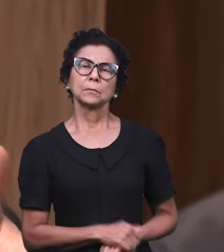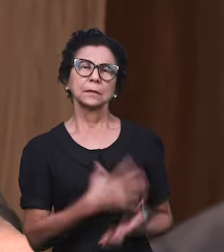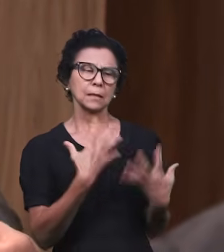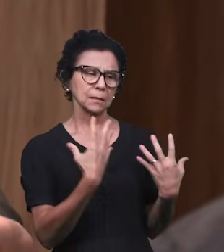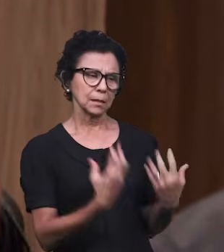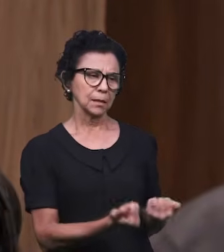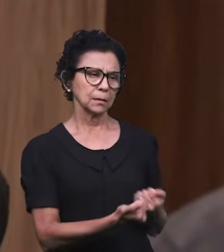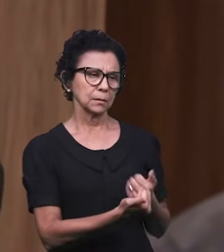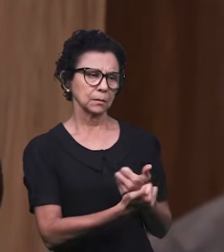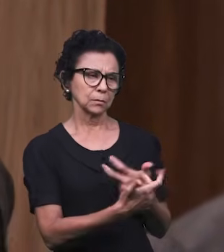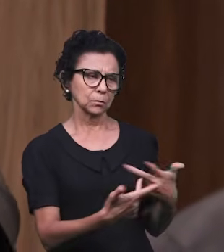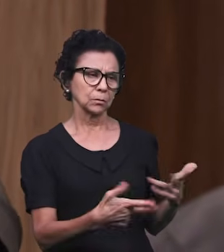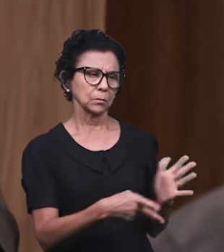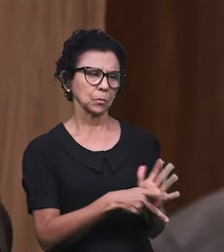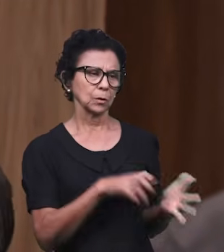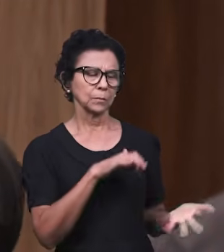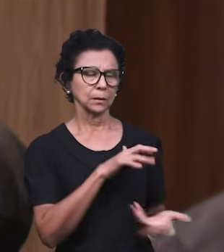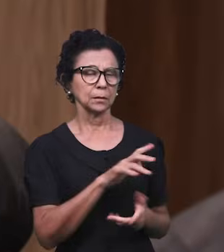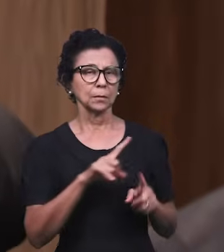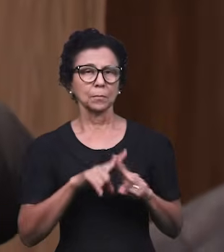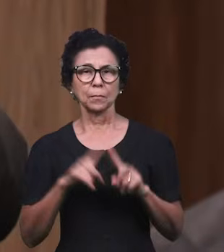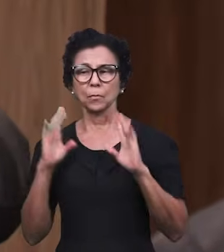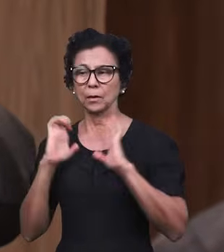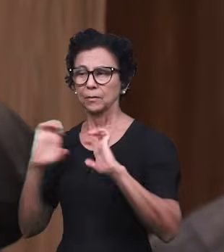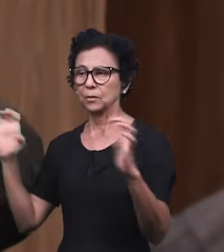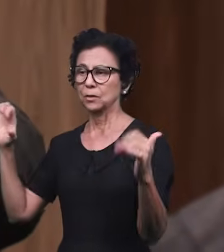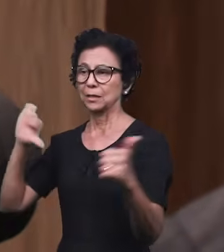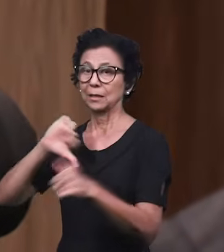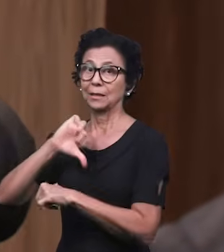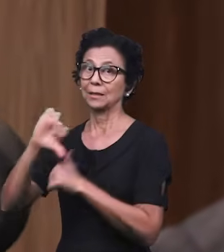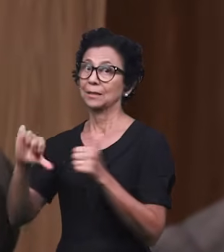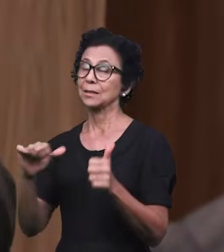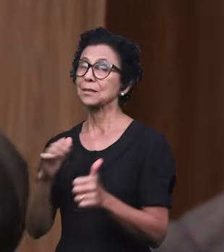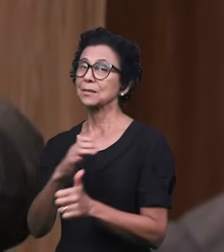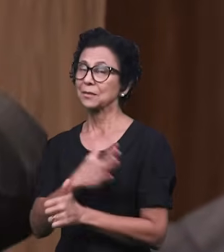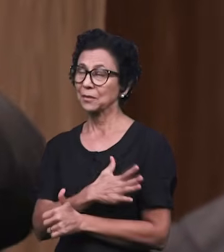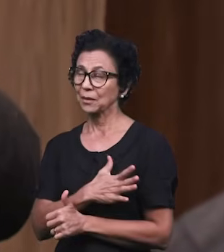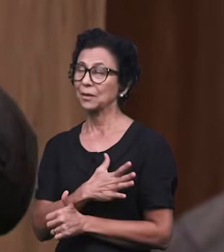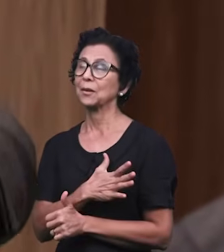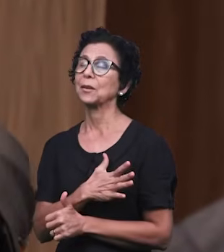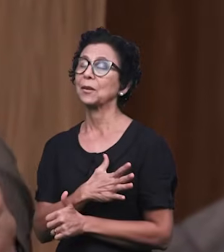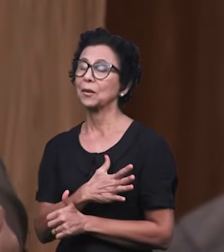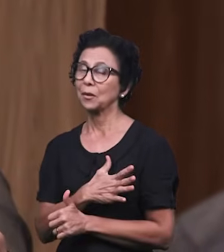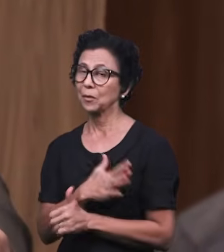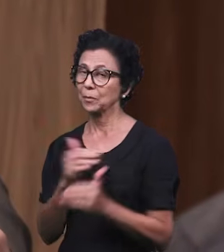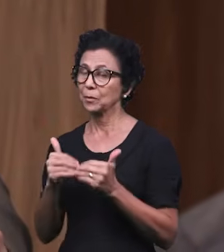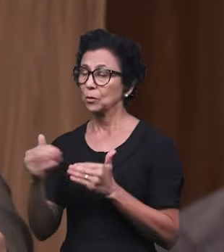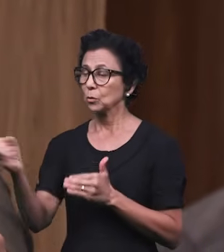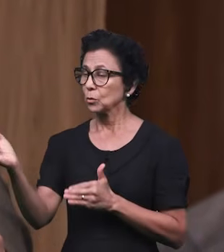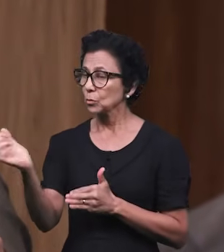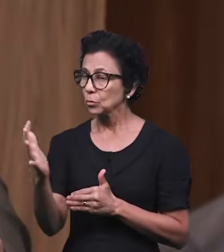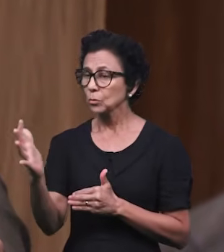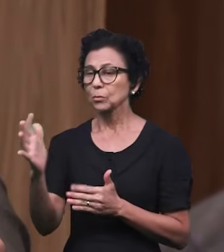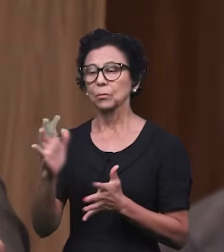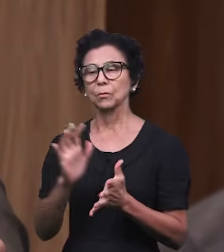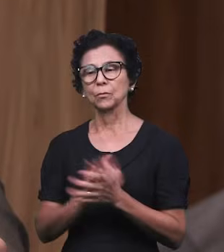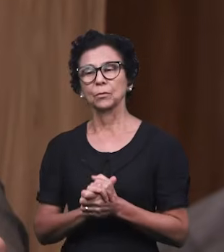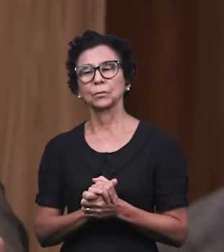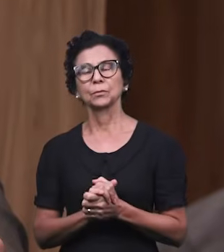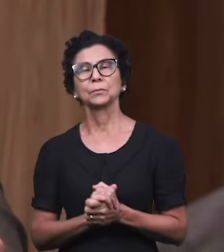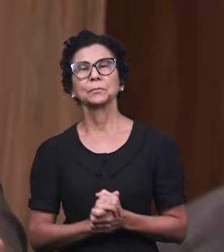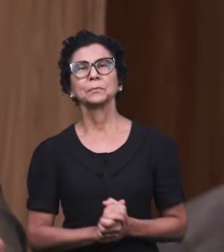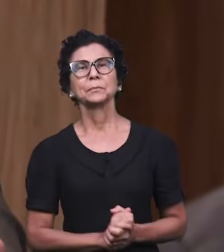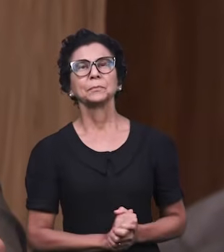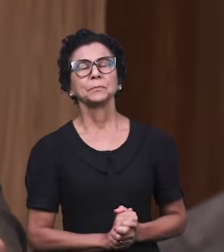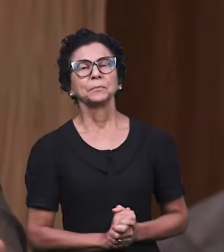mas o Evangelho não, ele transforma. É a nova vida, é o novo nascimento, é uma nova, né, criatura